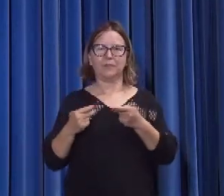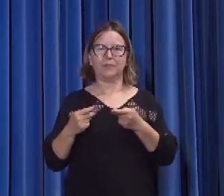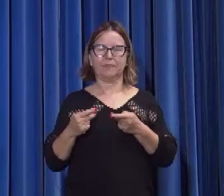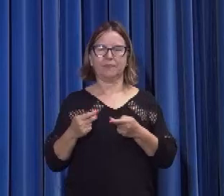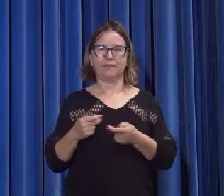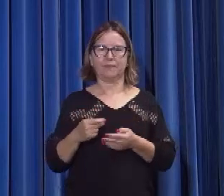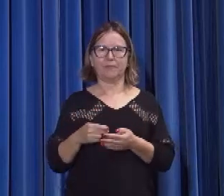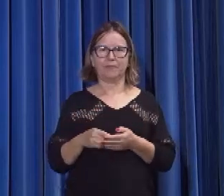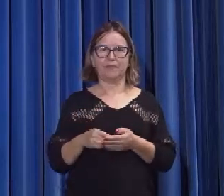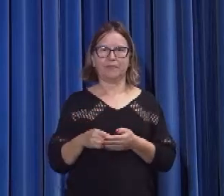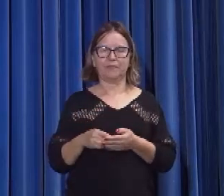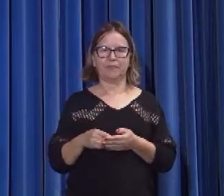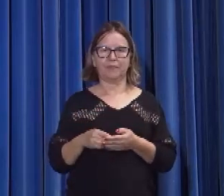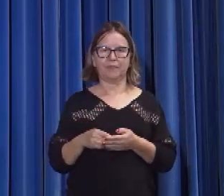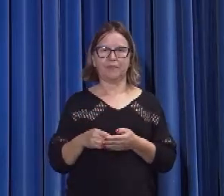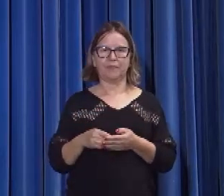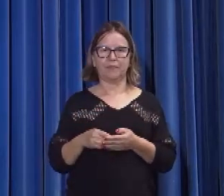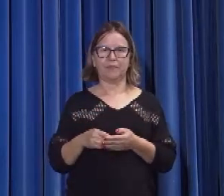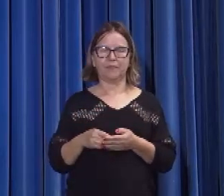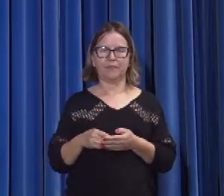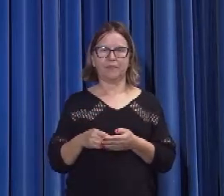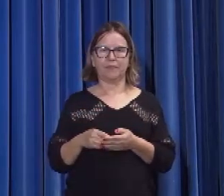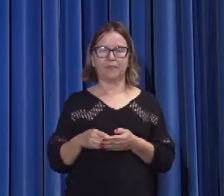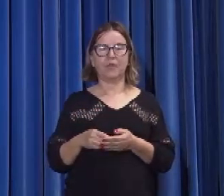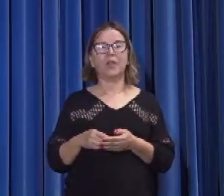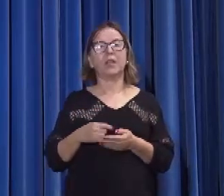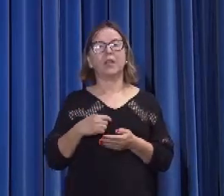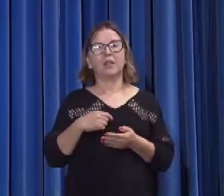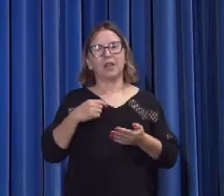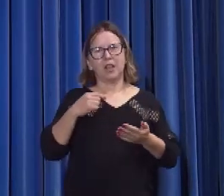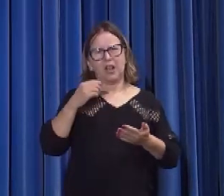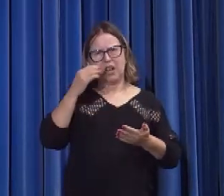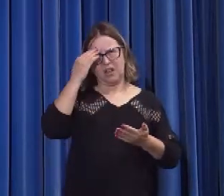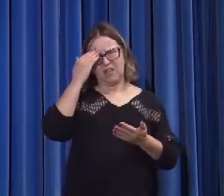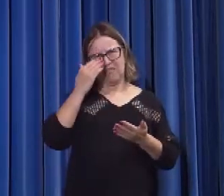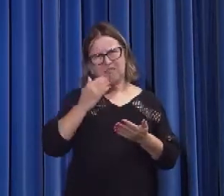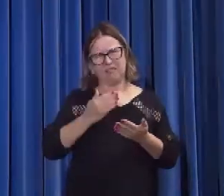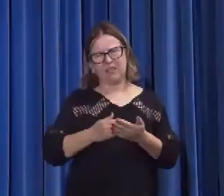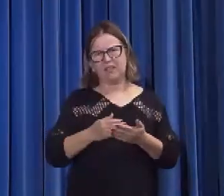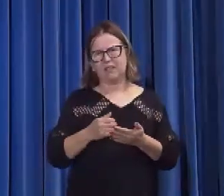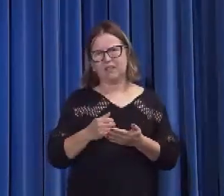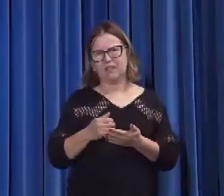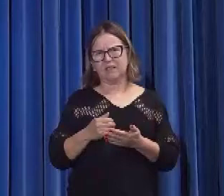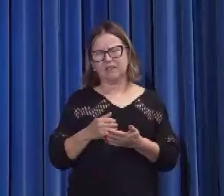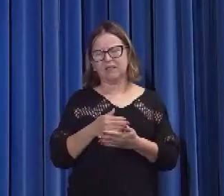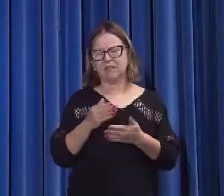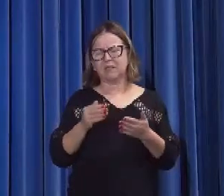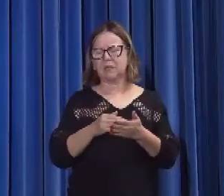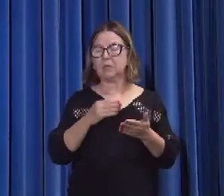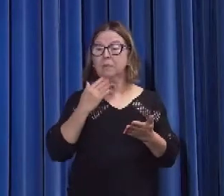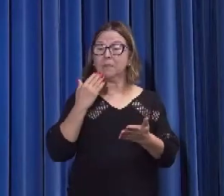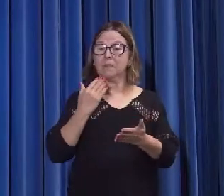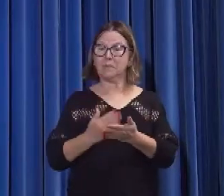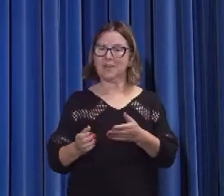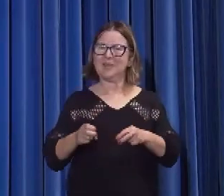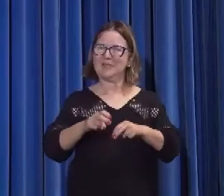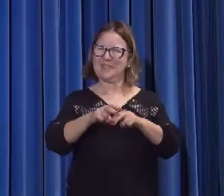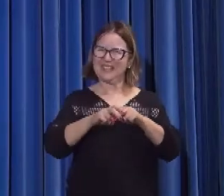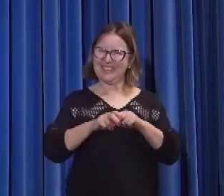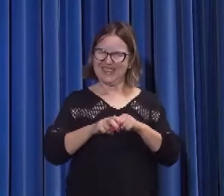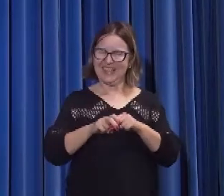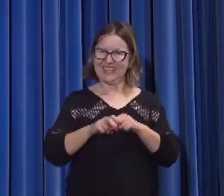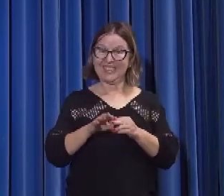deveras considero tudo como perda, por causa da sublimidade do conhecimento de Cristo Jesus,